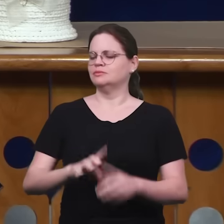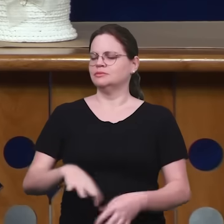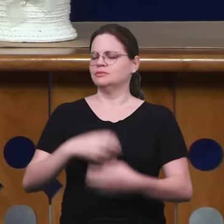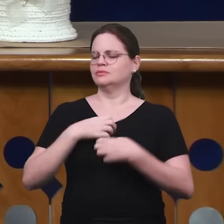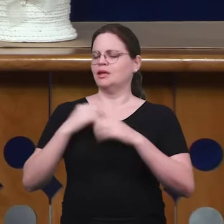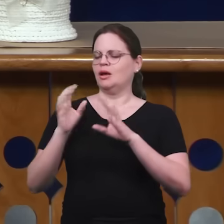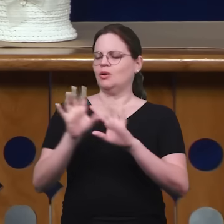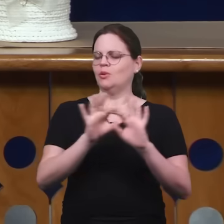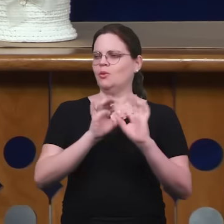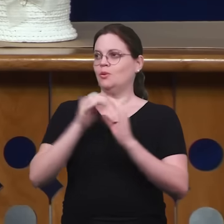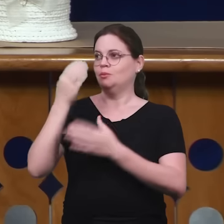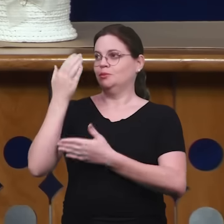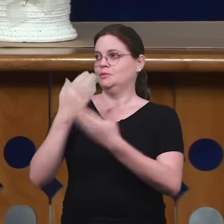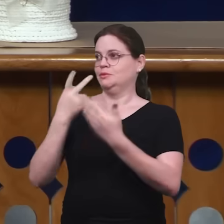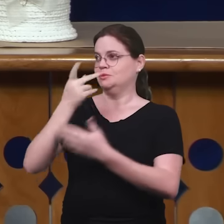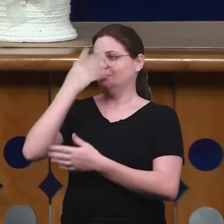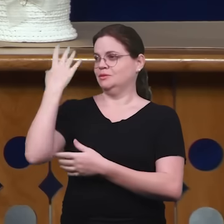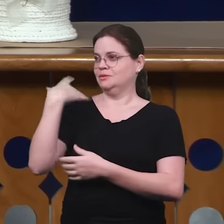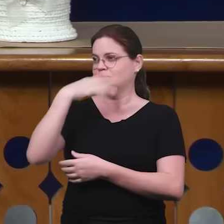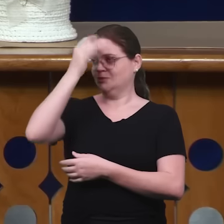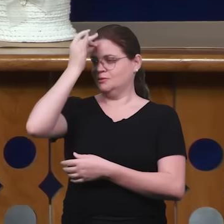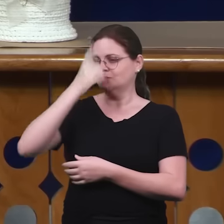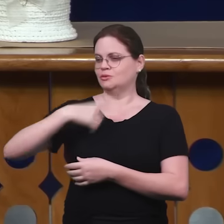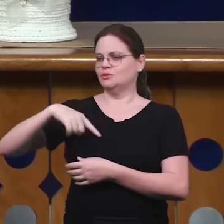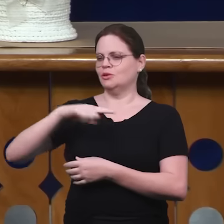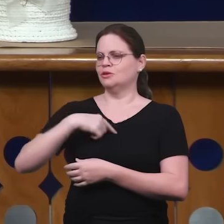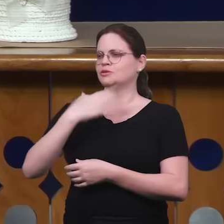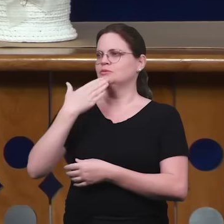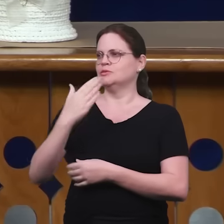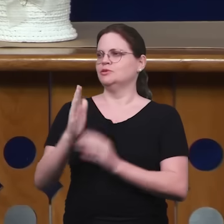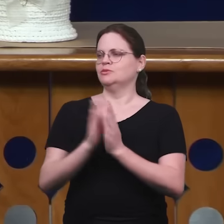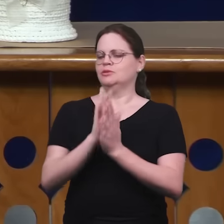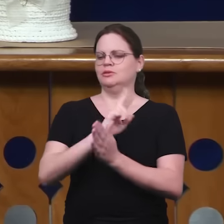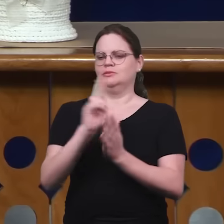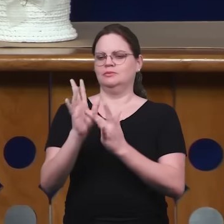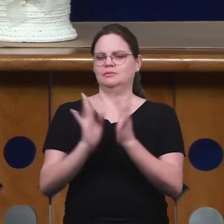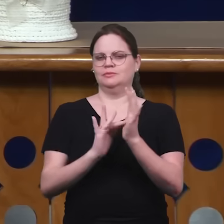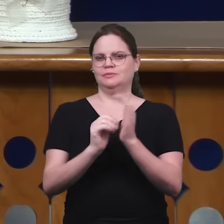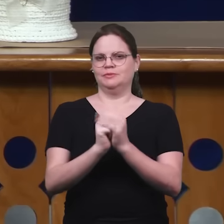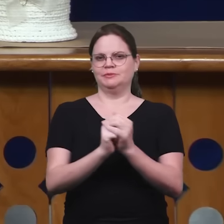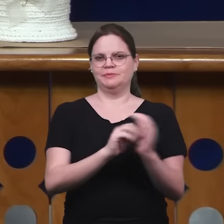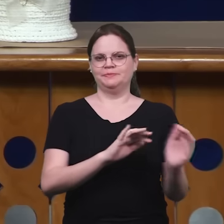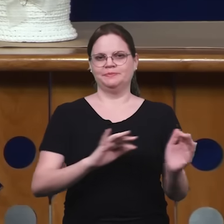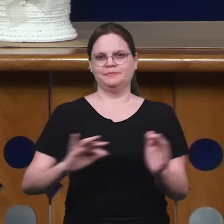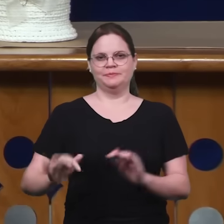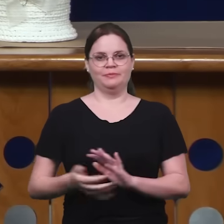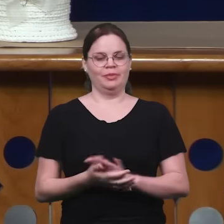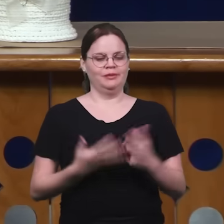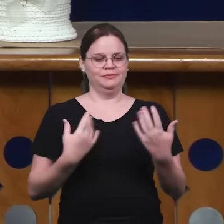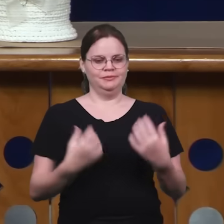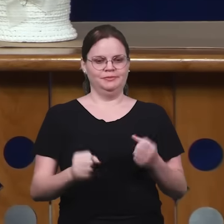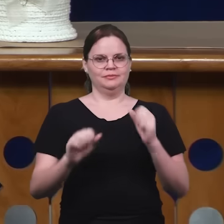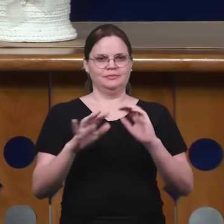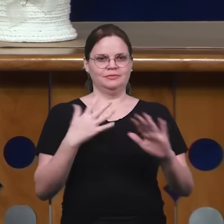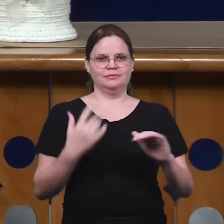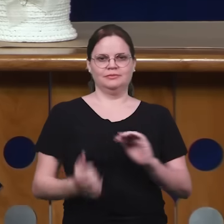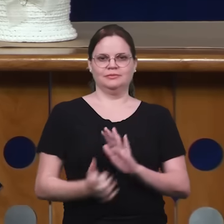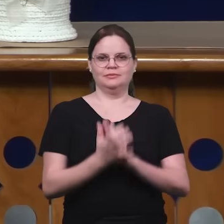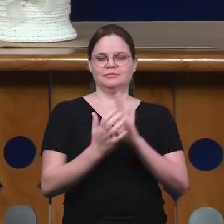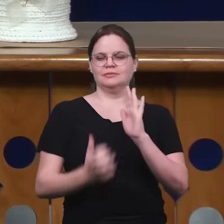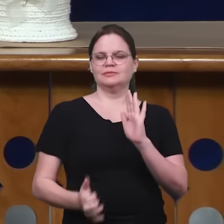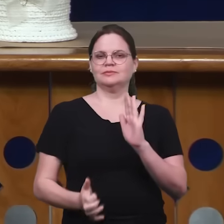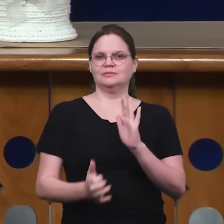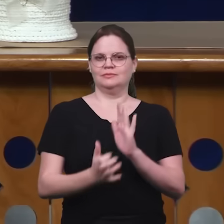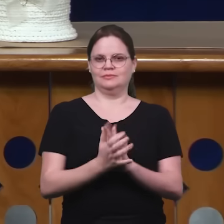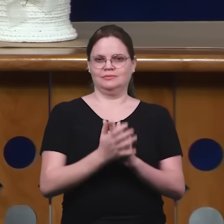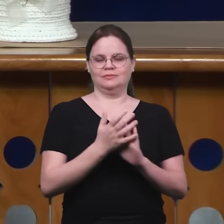desfrutar da comunhão com o Teu Espírito Santo. Nós oramos assim no nome de Jesus. Amém. Vamos glorificar o Senhor cantando um hino